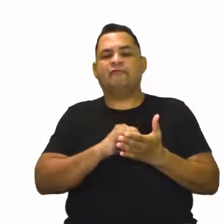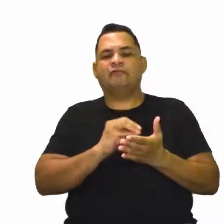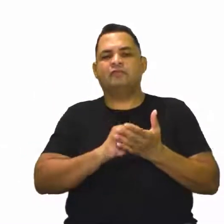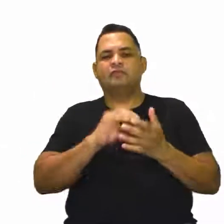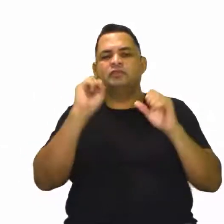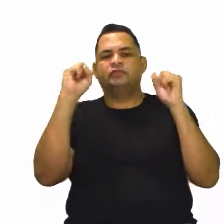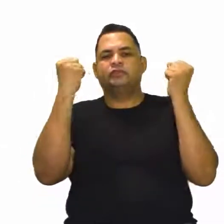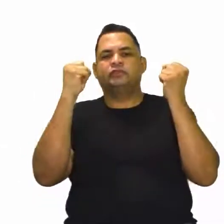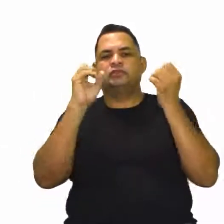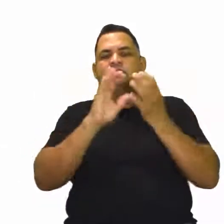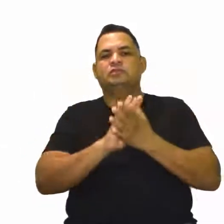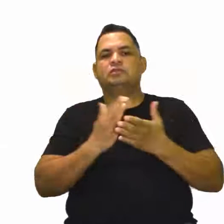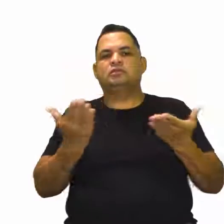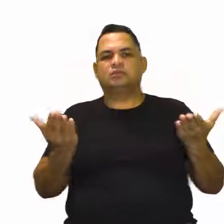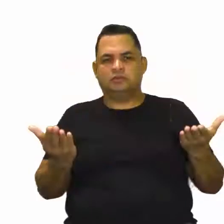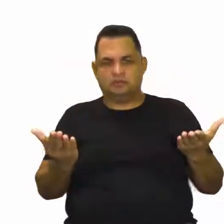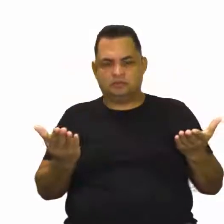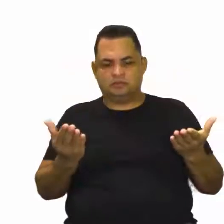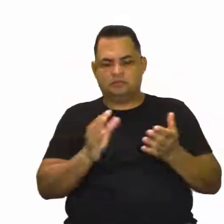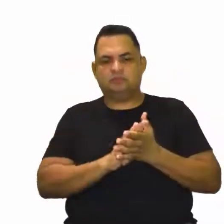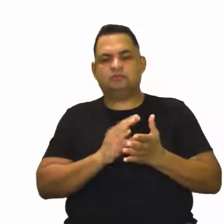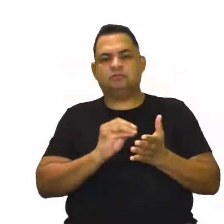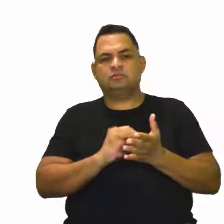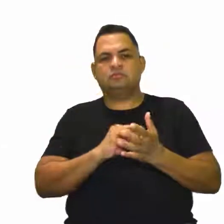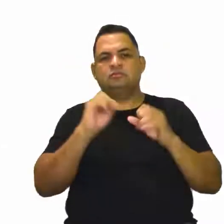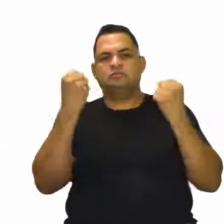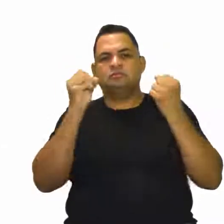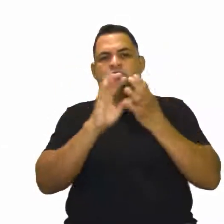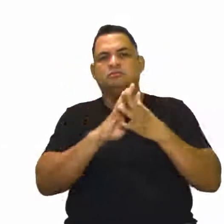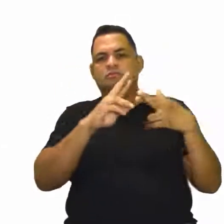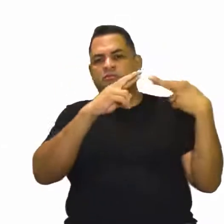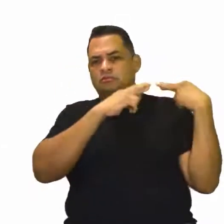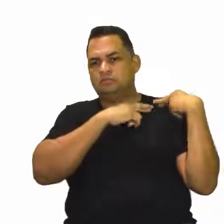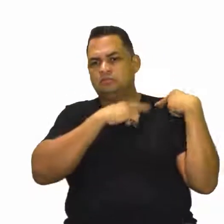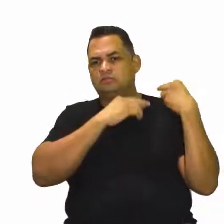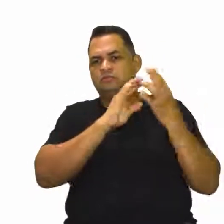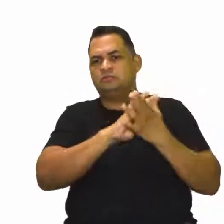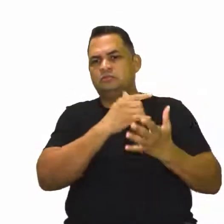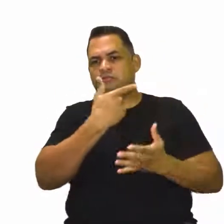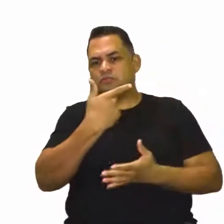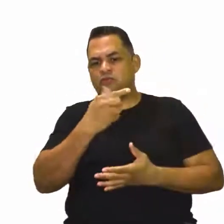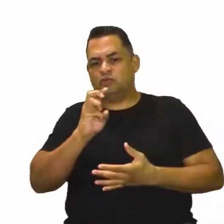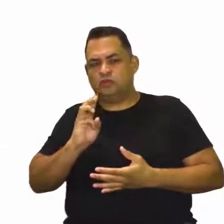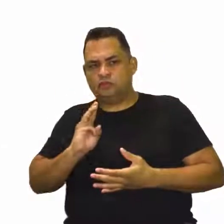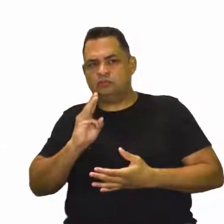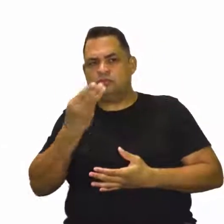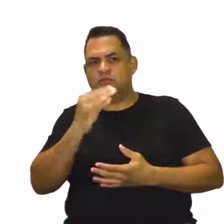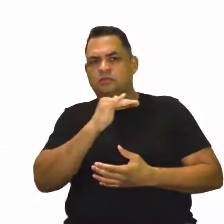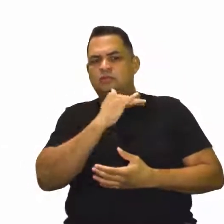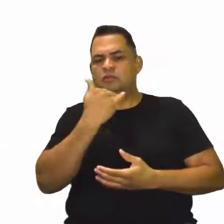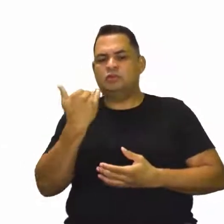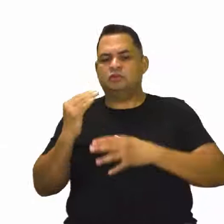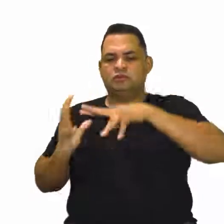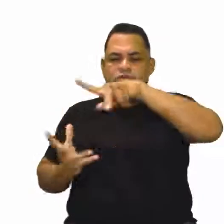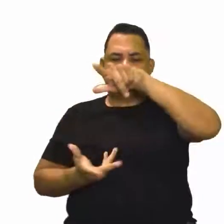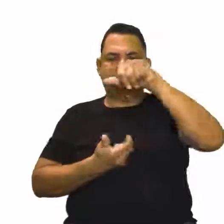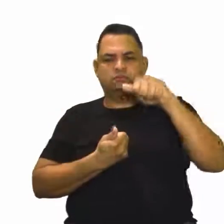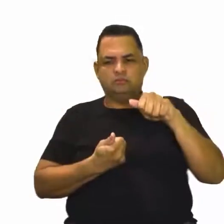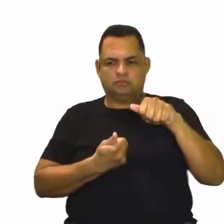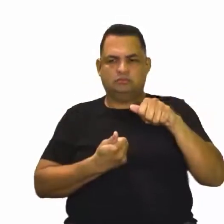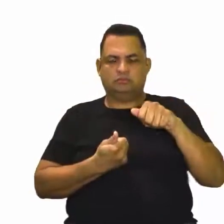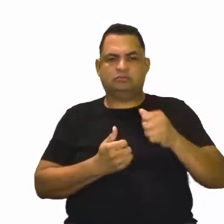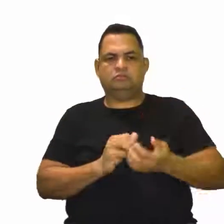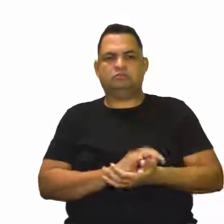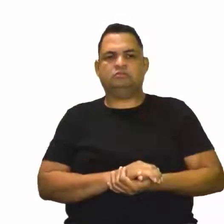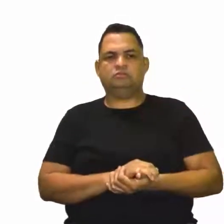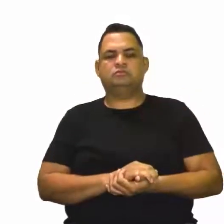física, tá? Então essa inatividade física, ela é responsável por aproximadamente 2 milhões de mortes no mundo. Olha só,